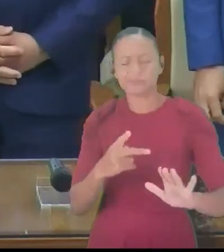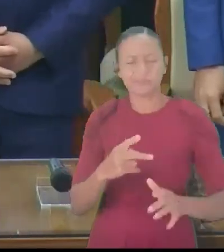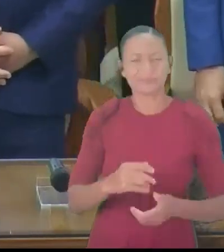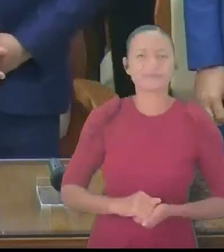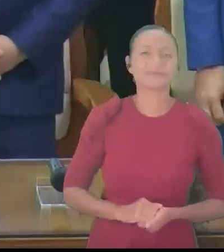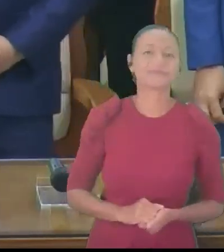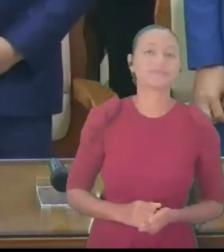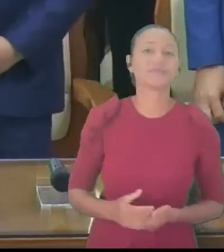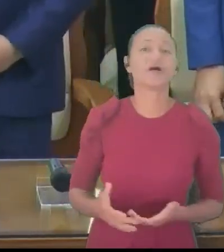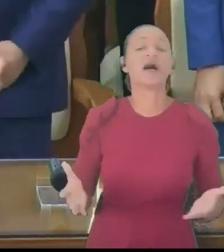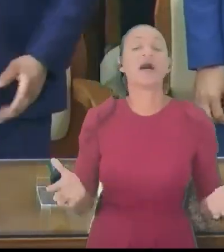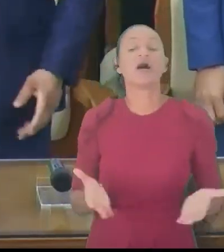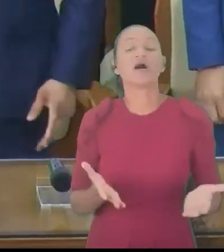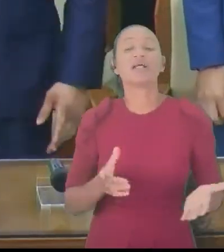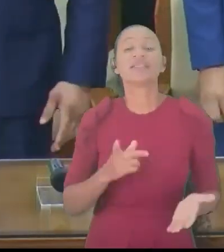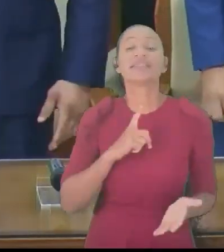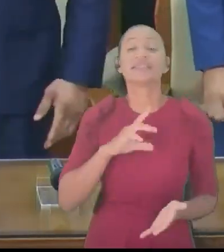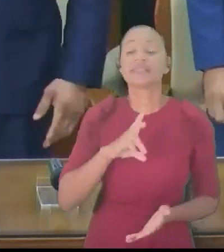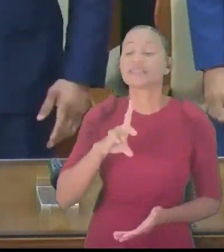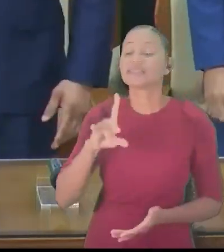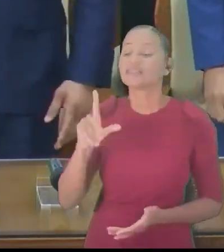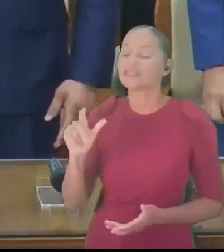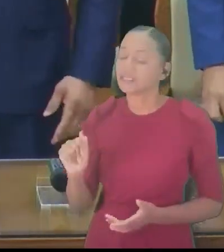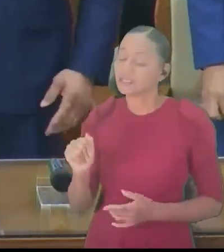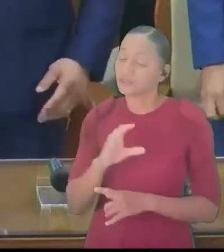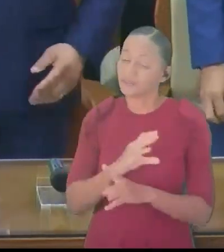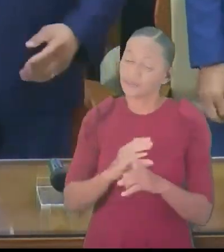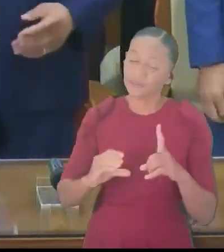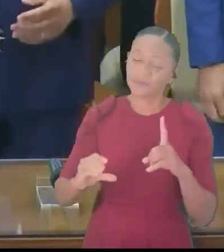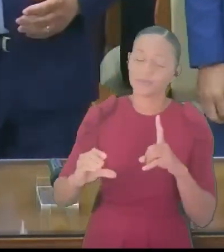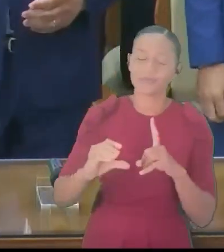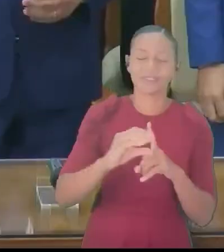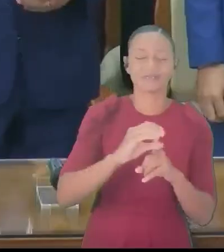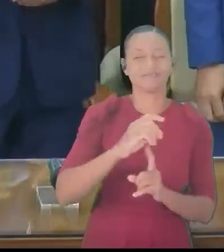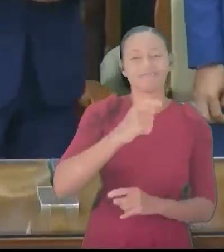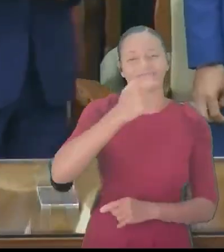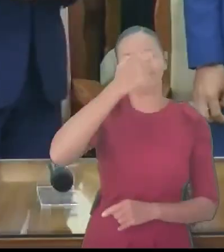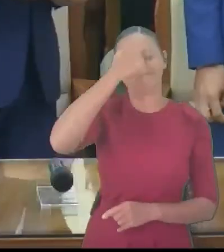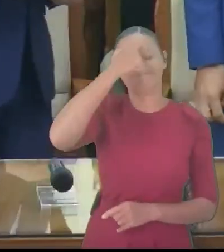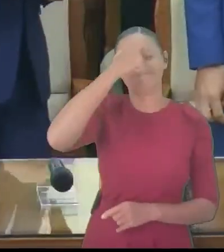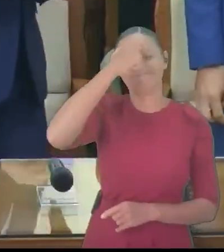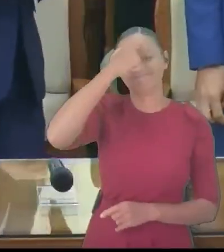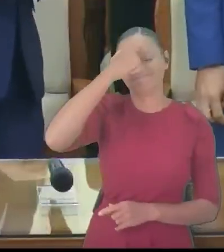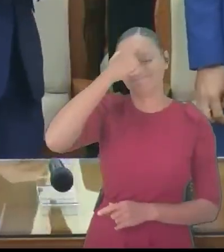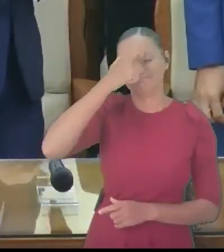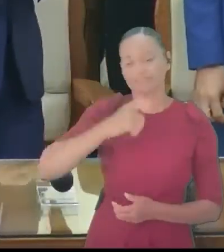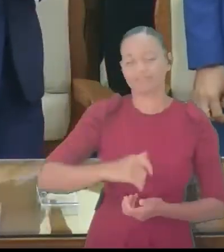profetiza. Agora tem o dia que é o dia do culto racional.